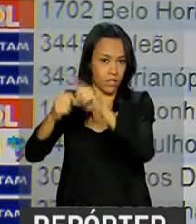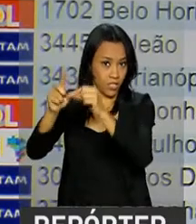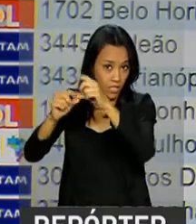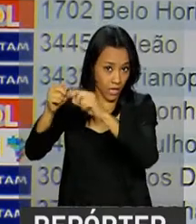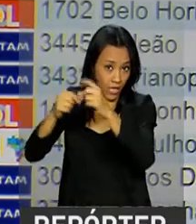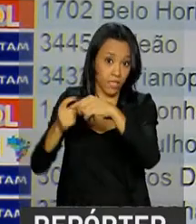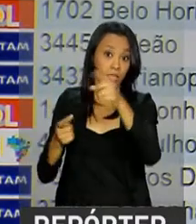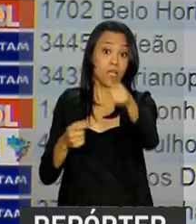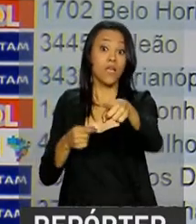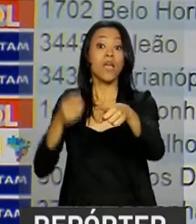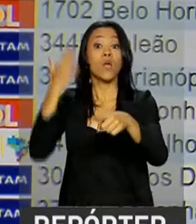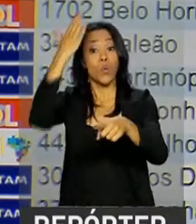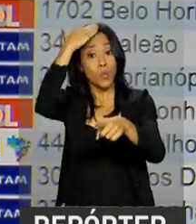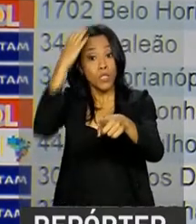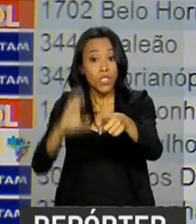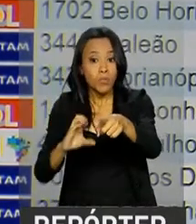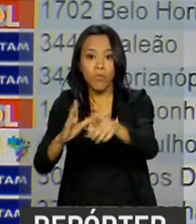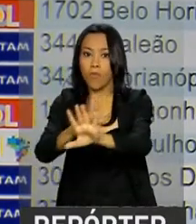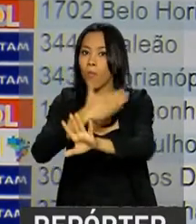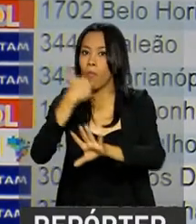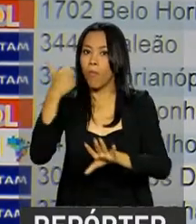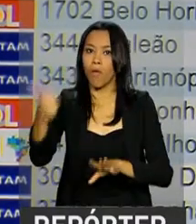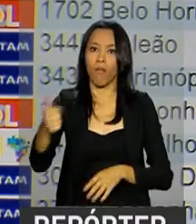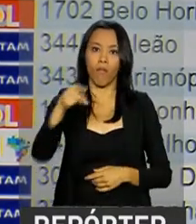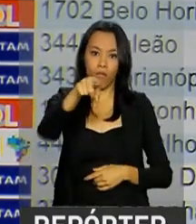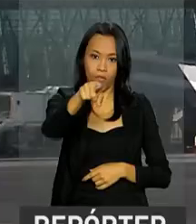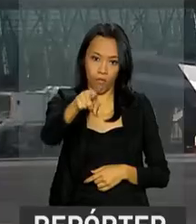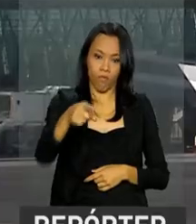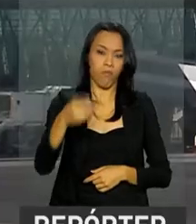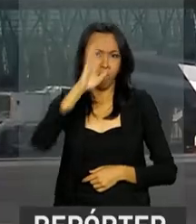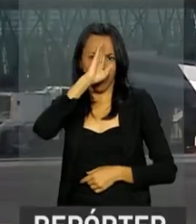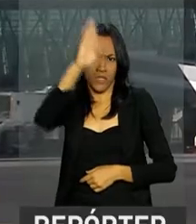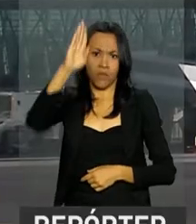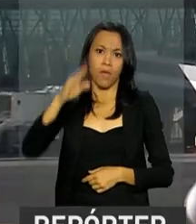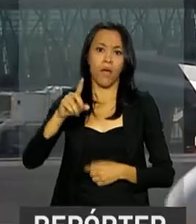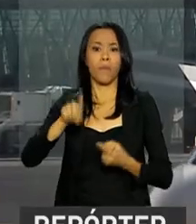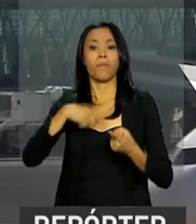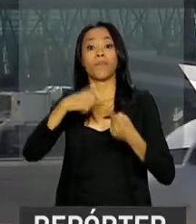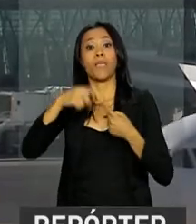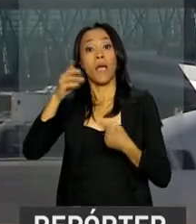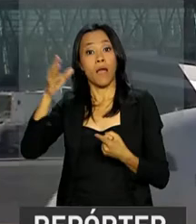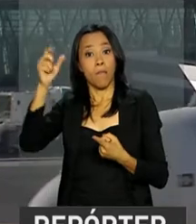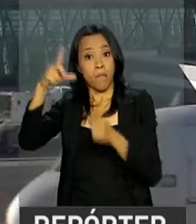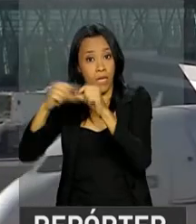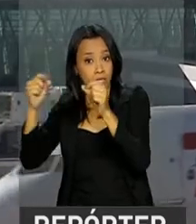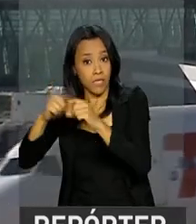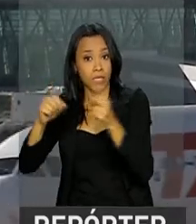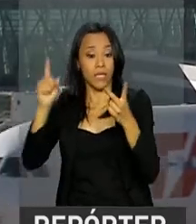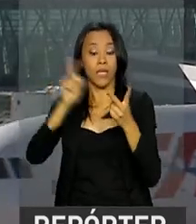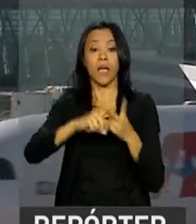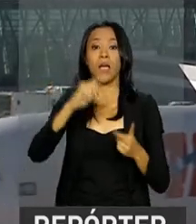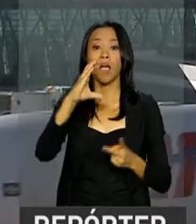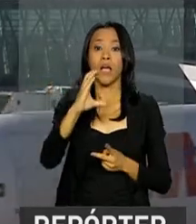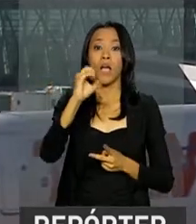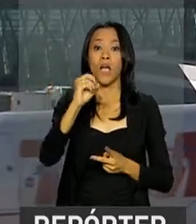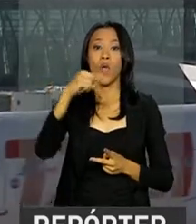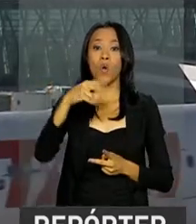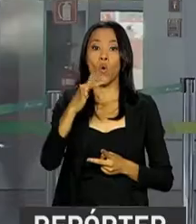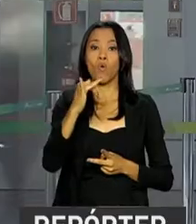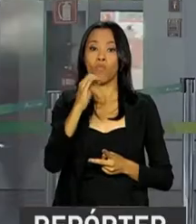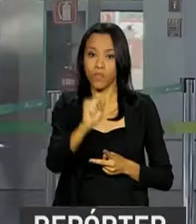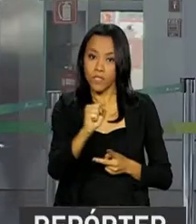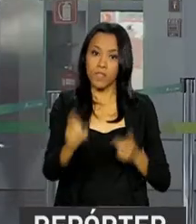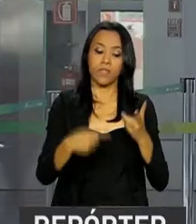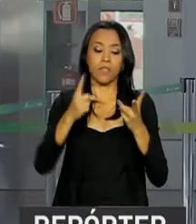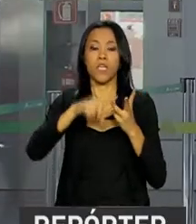Afonso Pena, em Curitiba, teve a melhor colocação entre os principais do país, ficando à frente de Brasília, Confins e Porto Alegre.